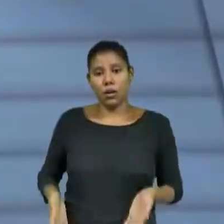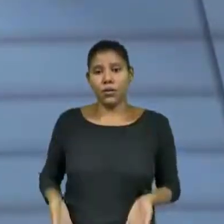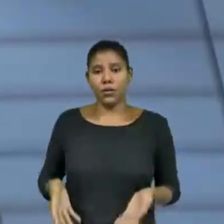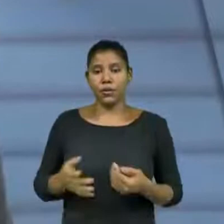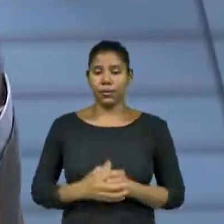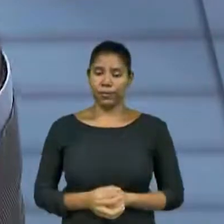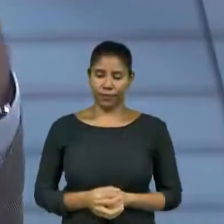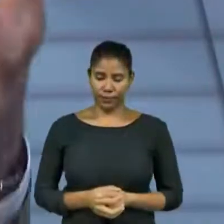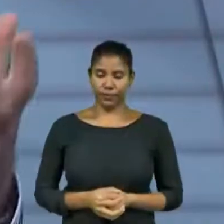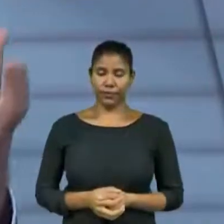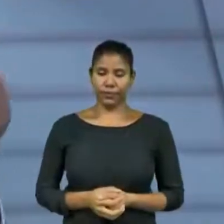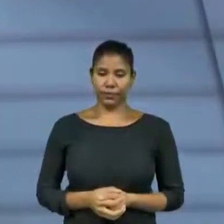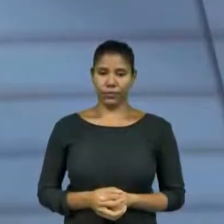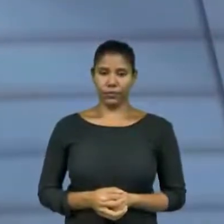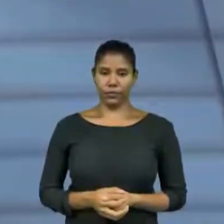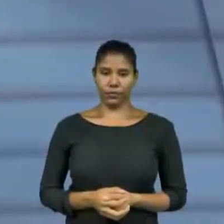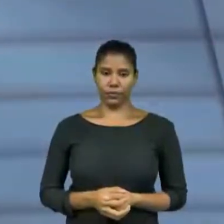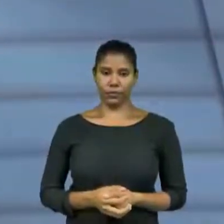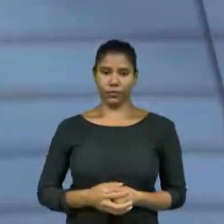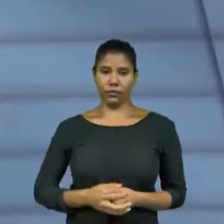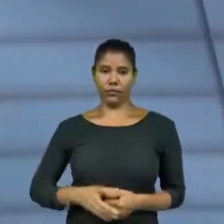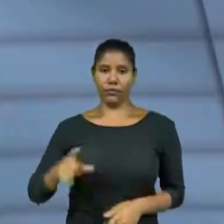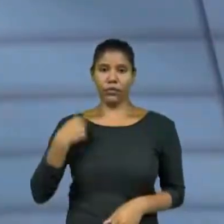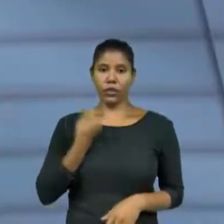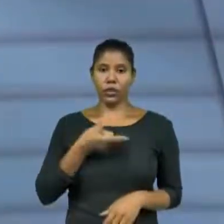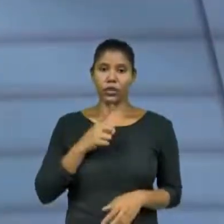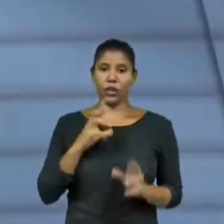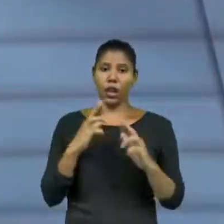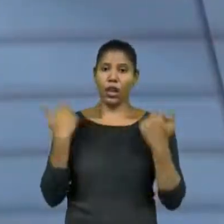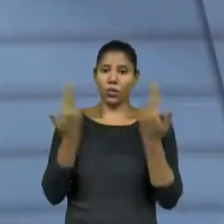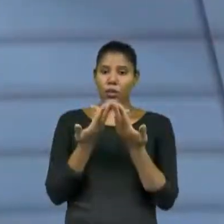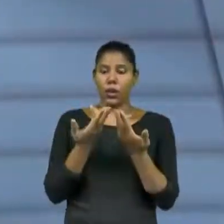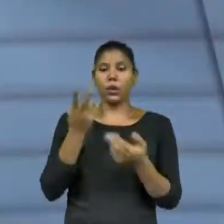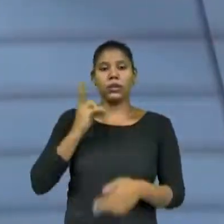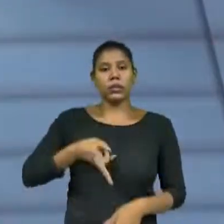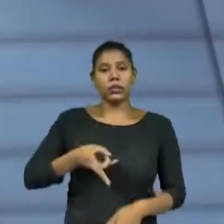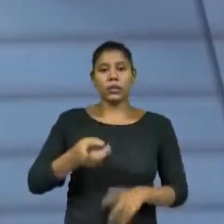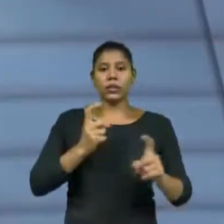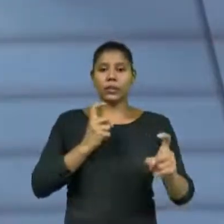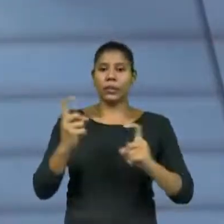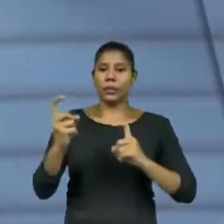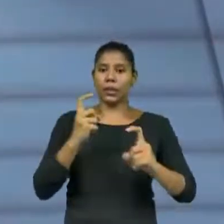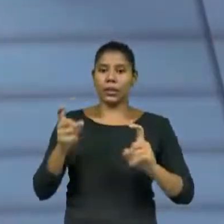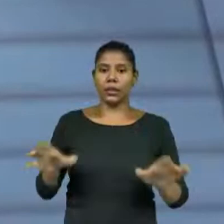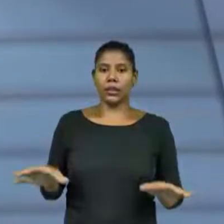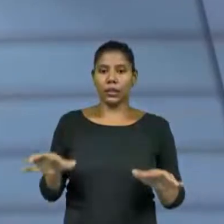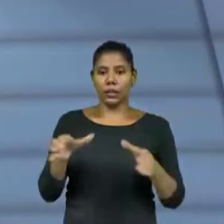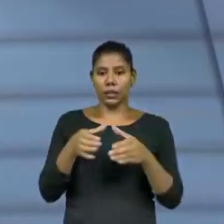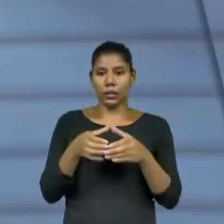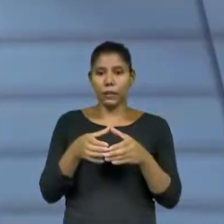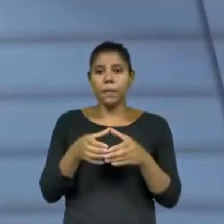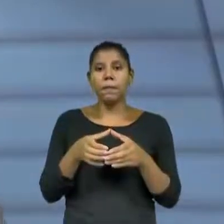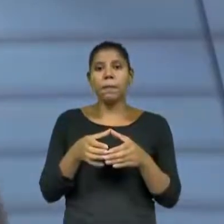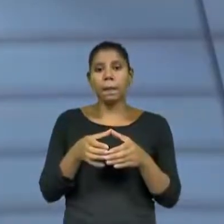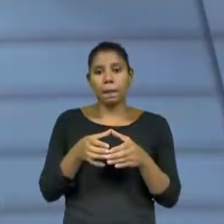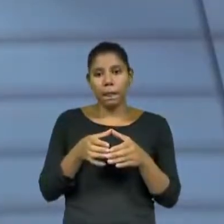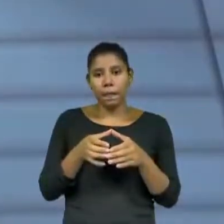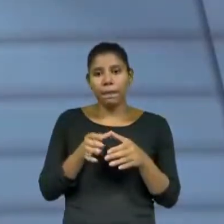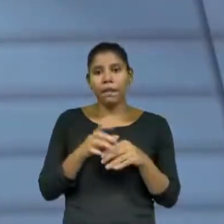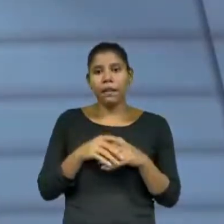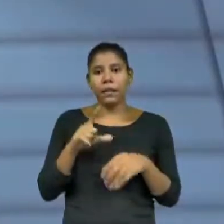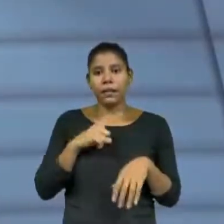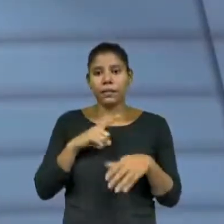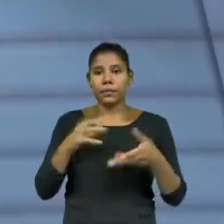produção. Então, nós, na Câmara Estadual, nós temos reuniões mensais, Renato, temos esses grupos de trabalho trabalhando nos projetos, uma